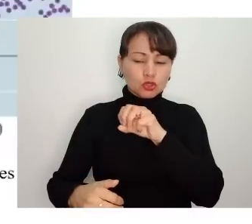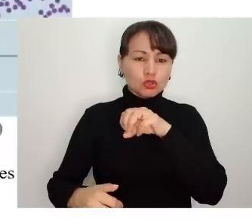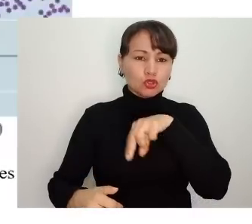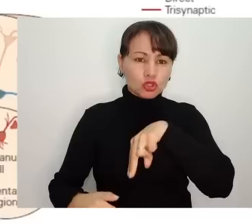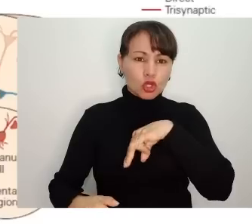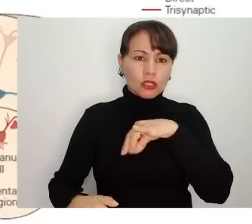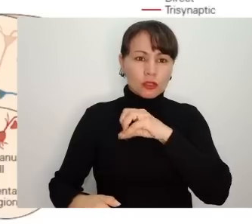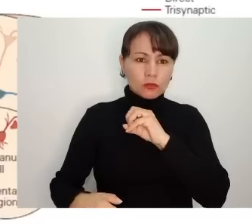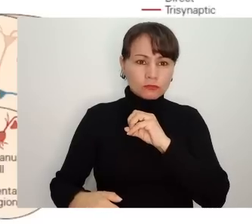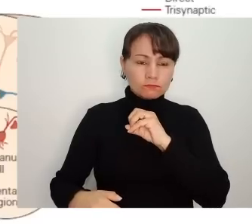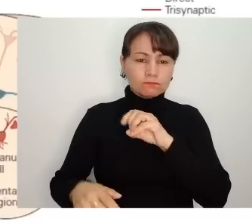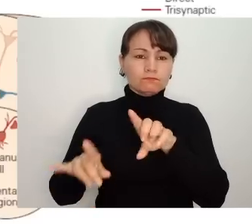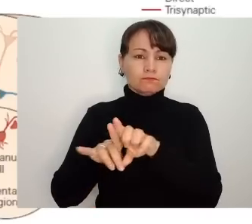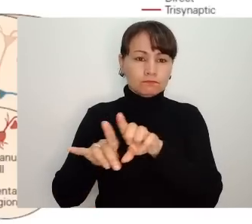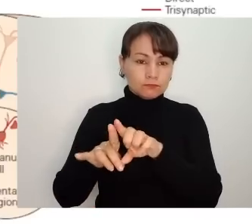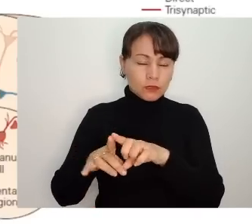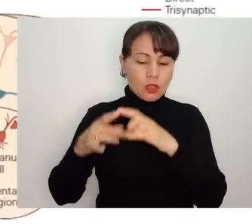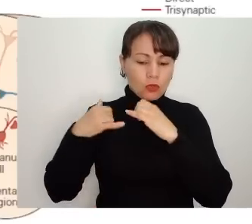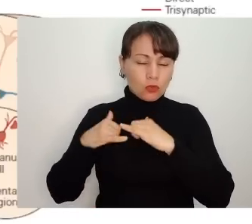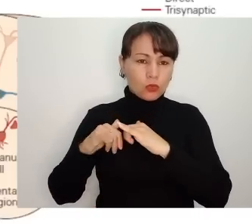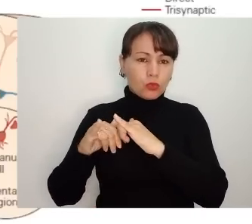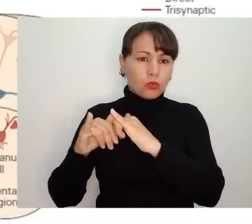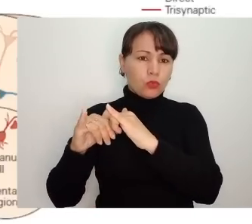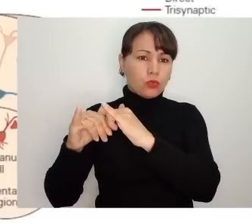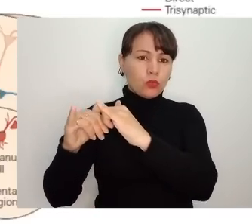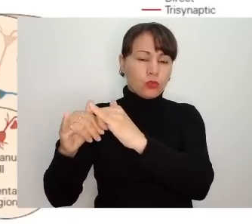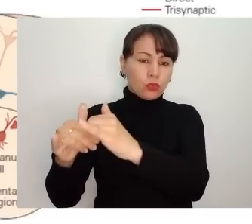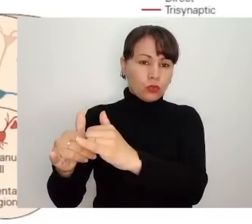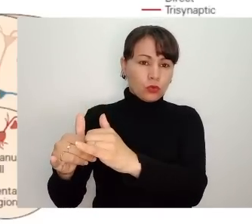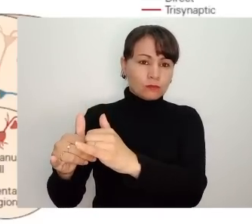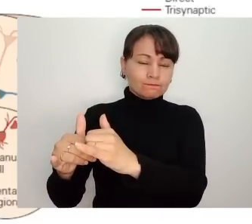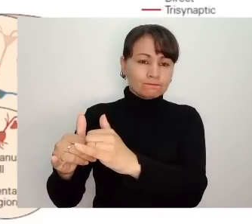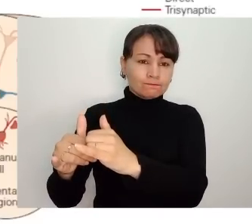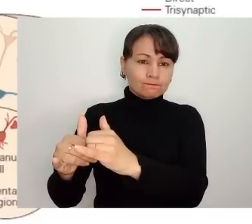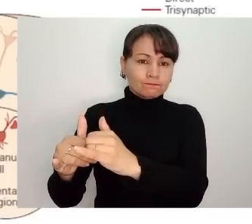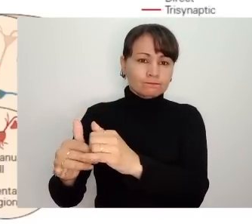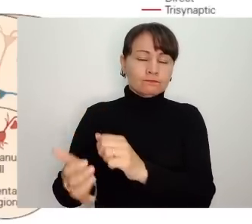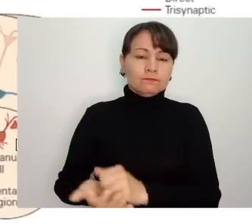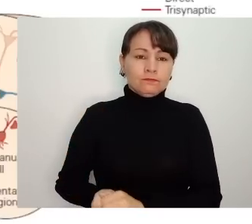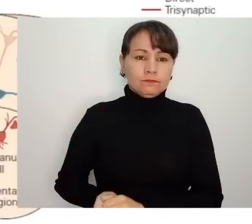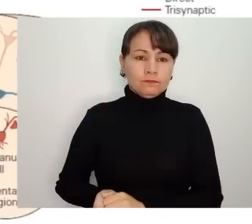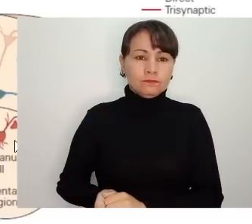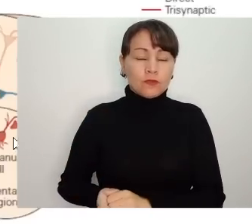axônio, vai ser transmitida via axônio,